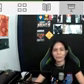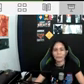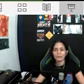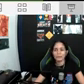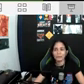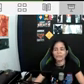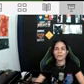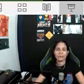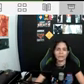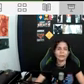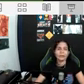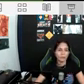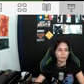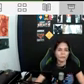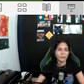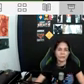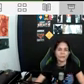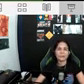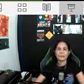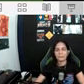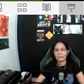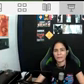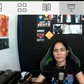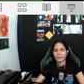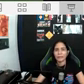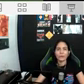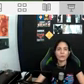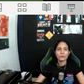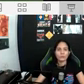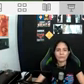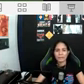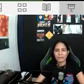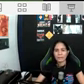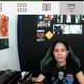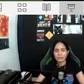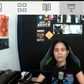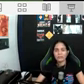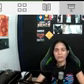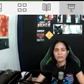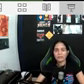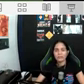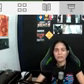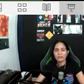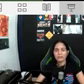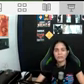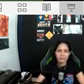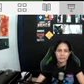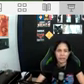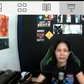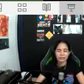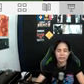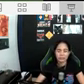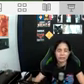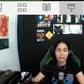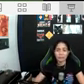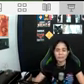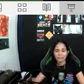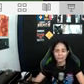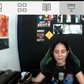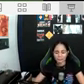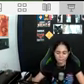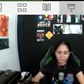eu vou poder aferir que toda criança que fizer, né, uso dessa dieta X, ela vai tender a crescer mais,